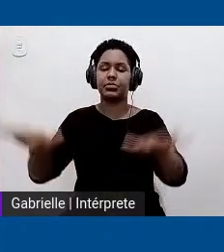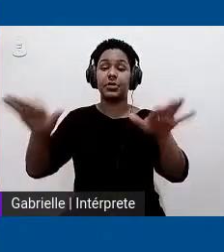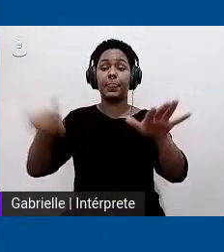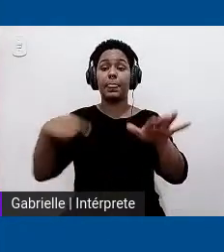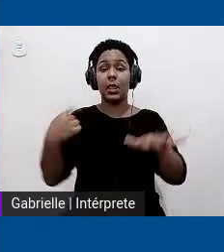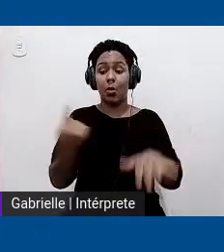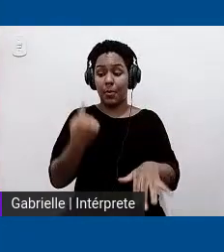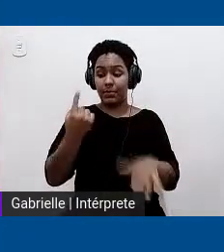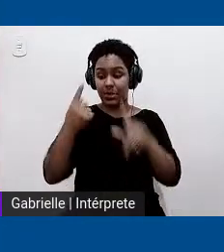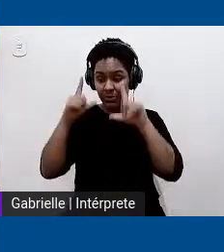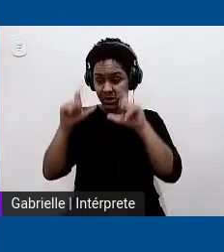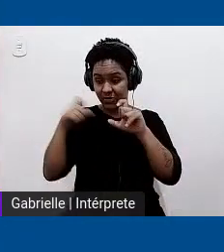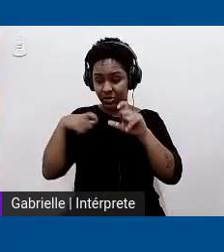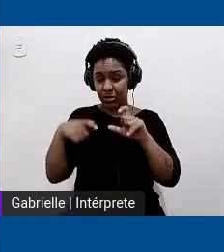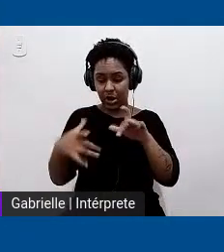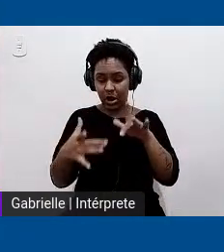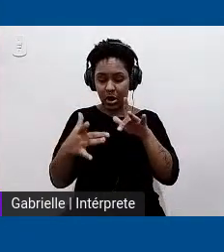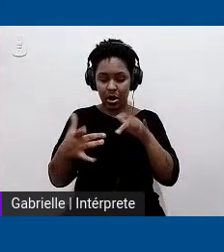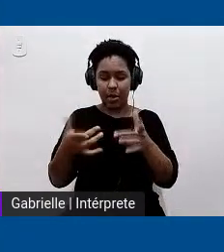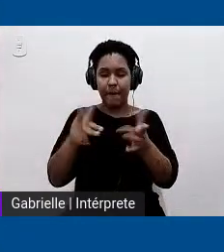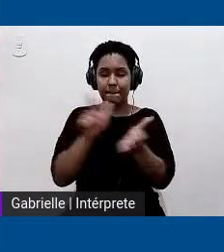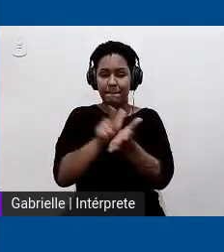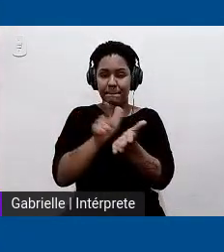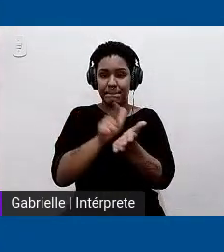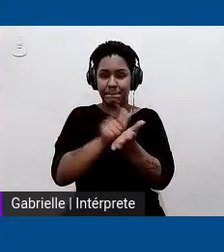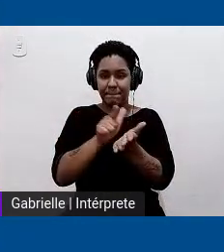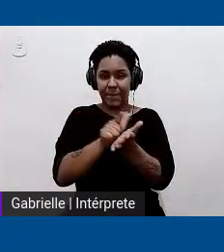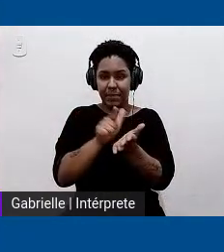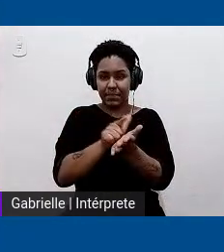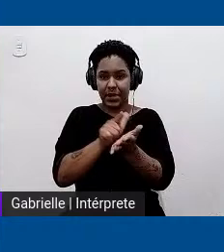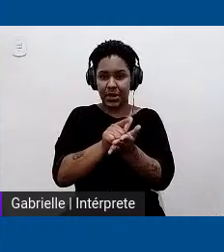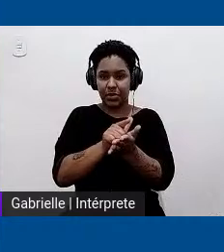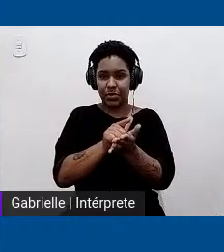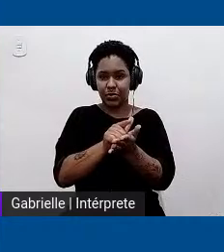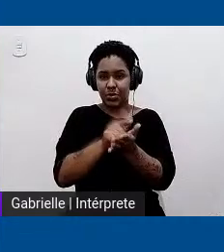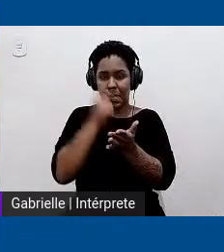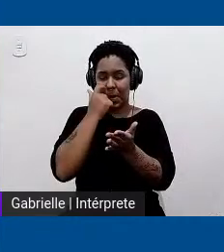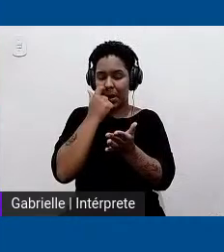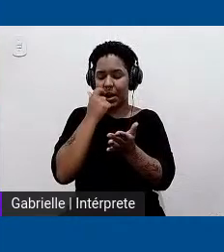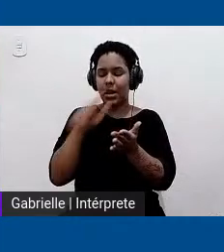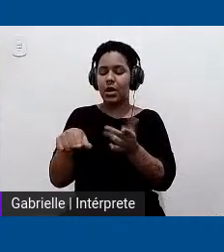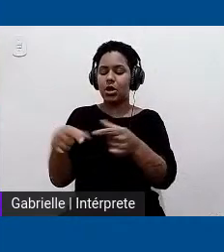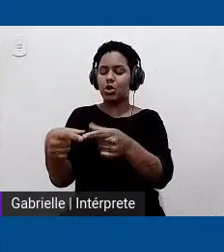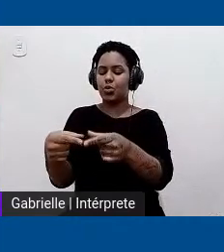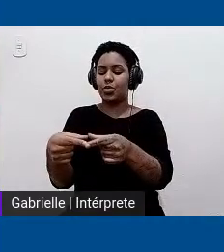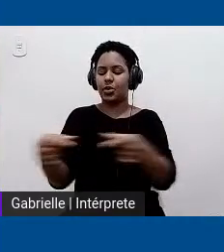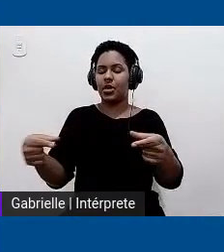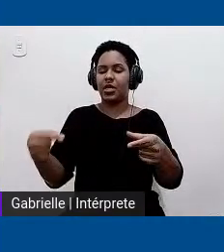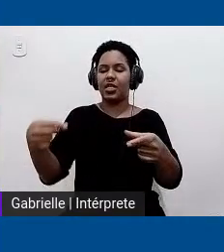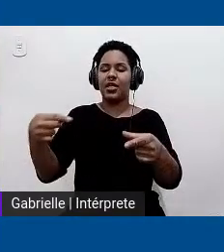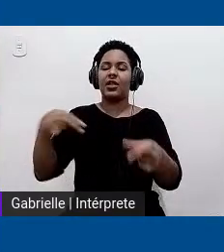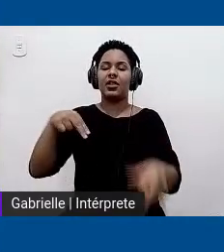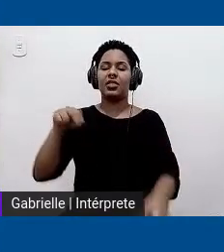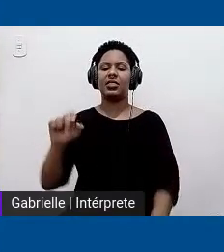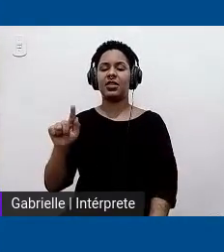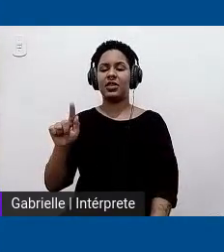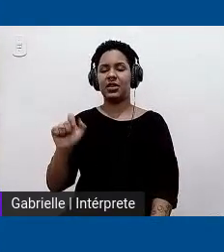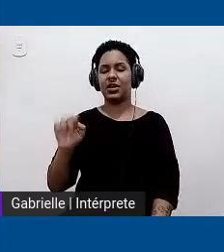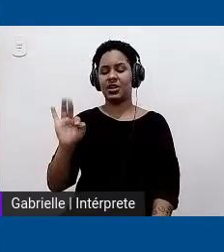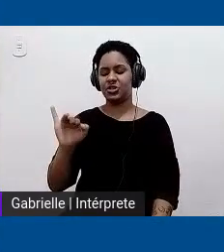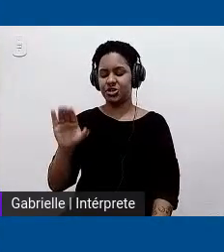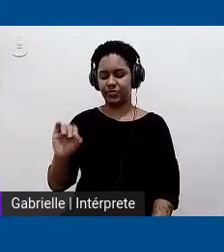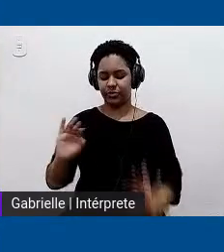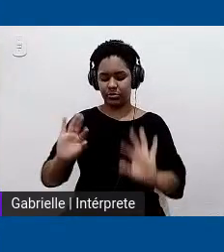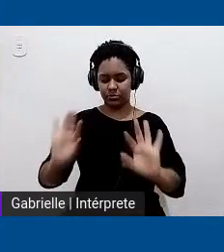eram feitas por contato do papel com o negativo, né? Então, você